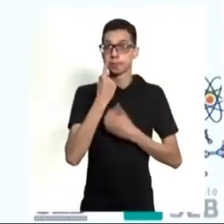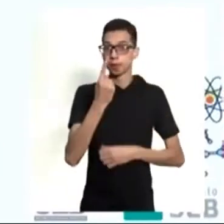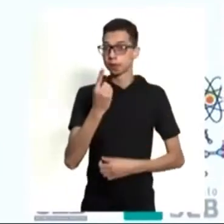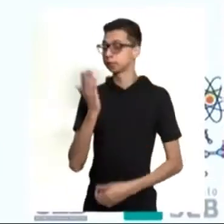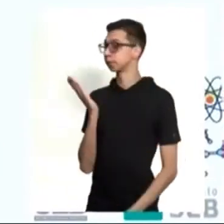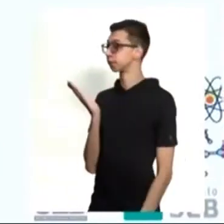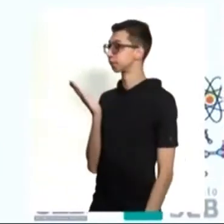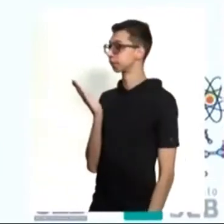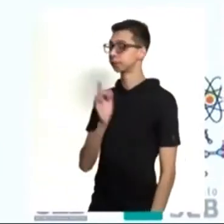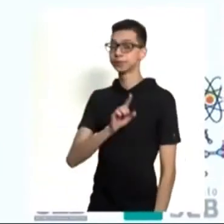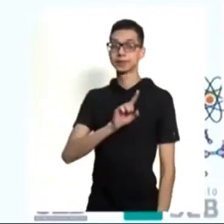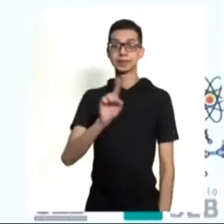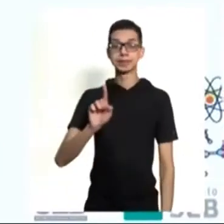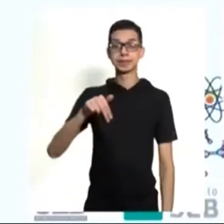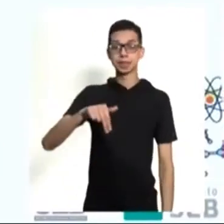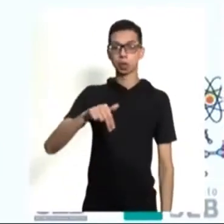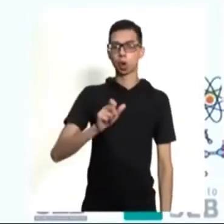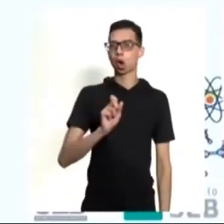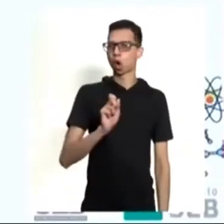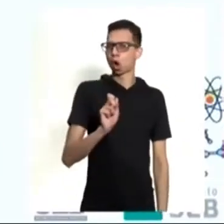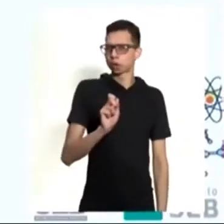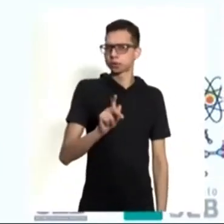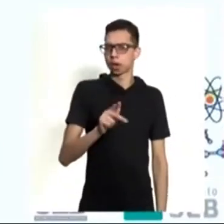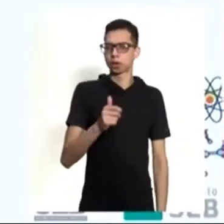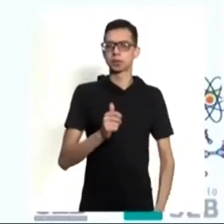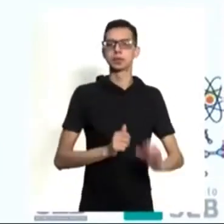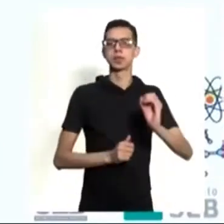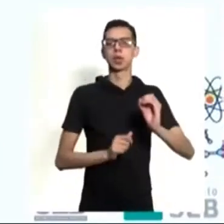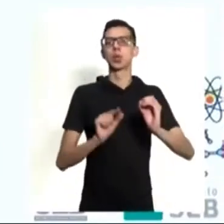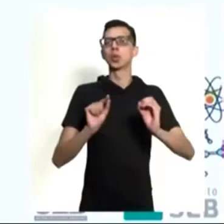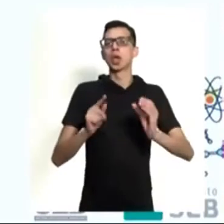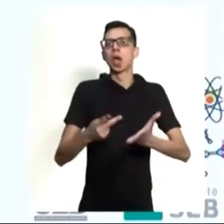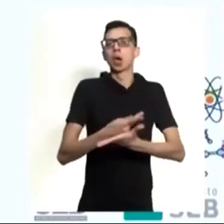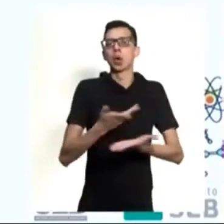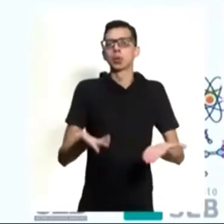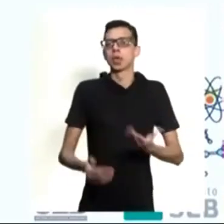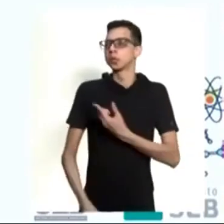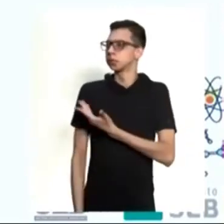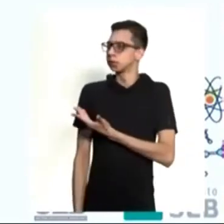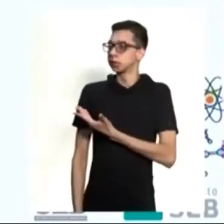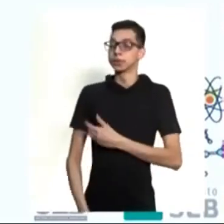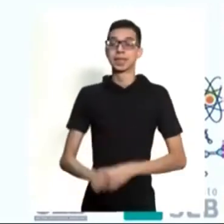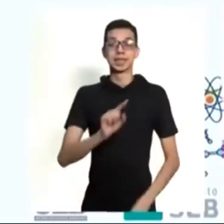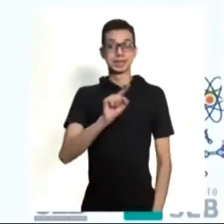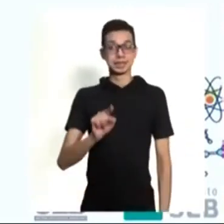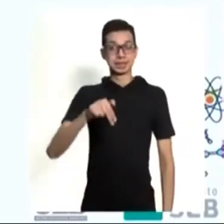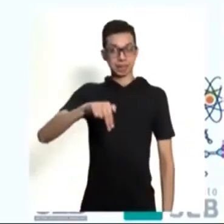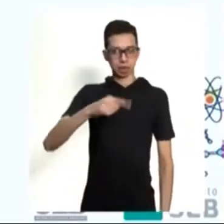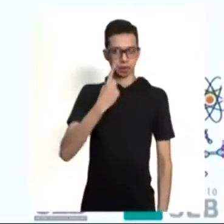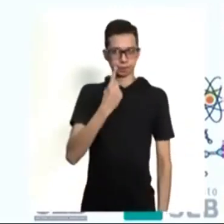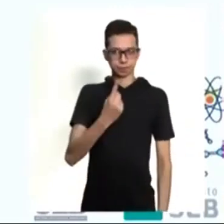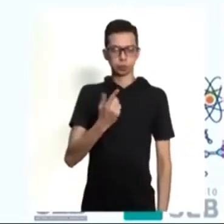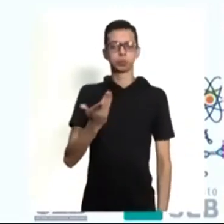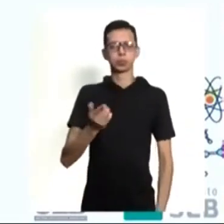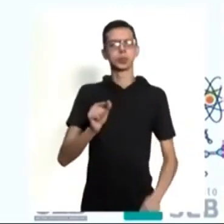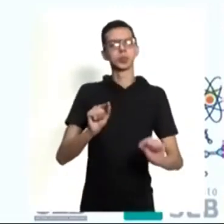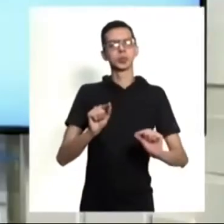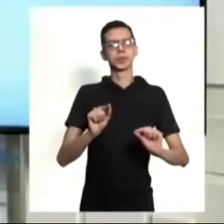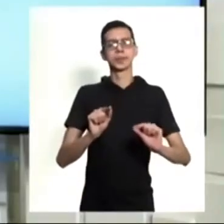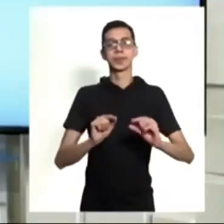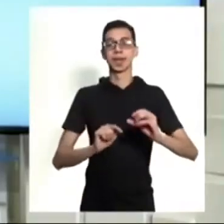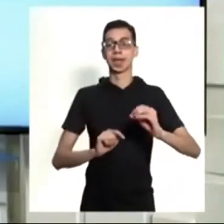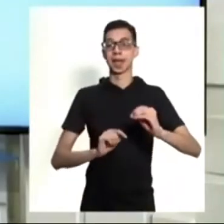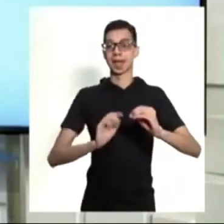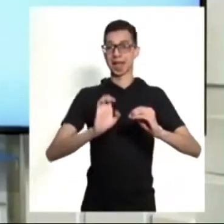zinco aqui com carguinha zero, tudo bem, tranquilo. O que está acontecendo aqui, Renner? O zinco, gente, que nem eu te falei, ele está perdendo elétrons. Né?